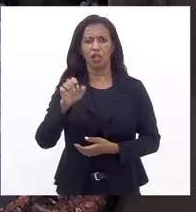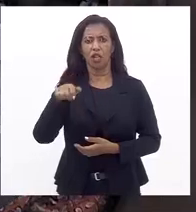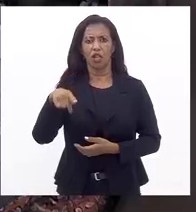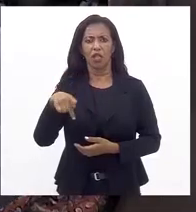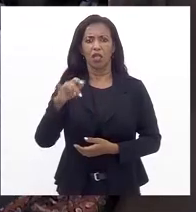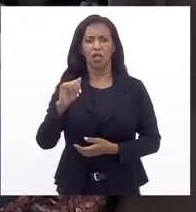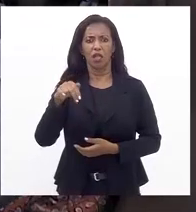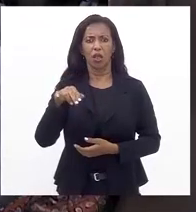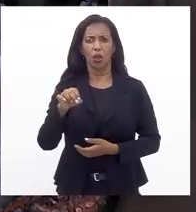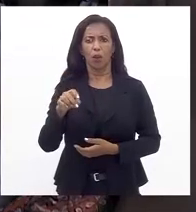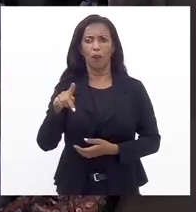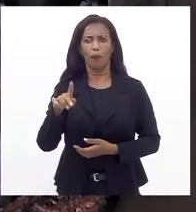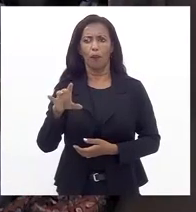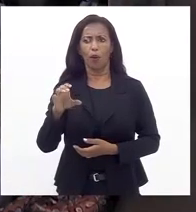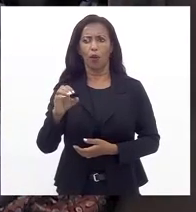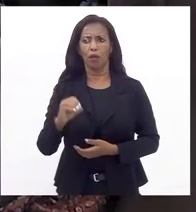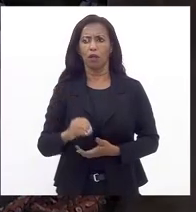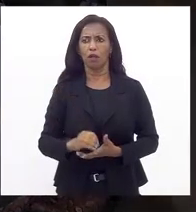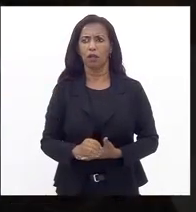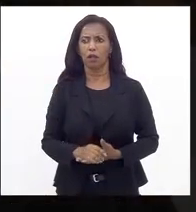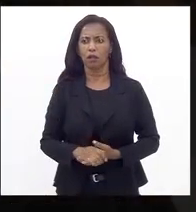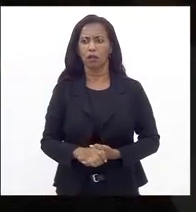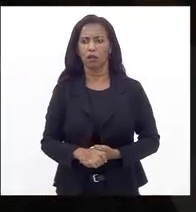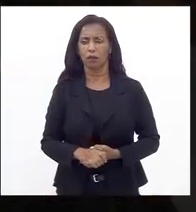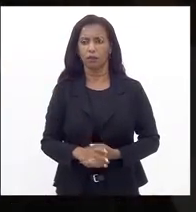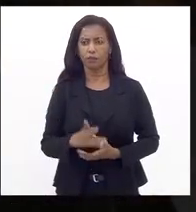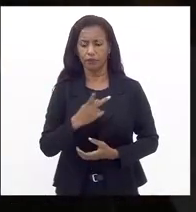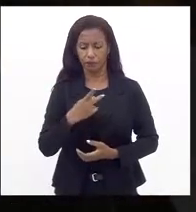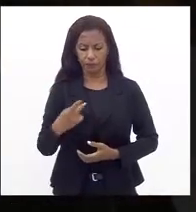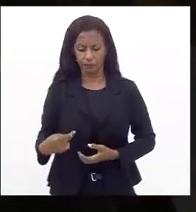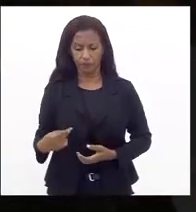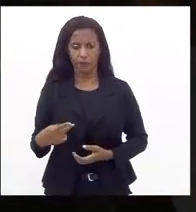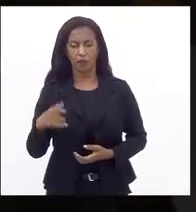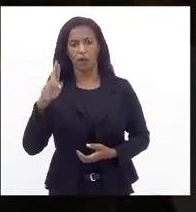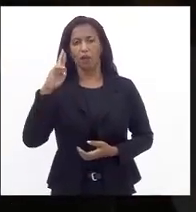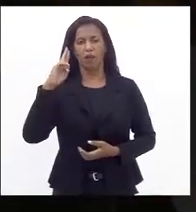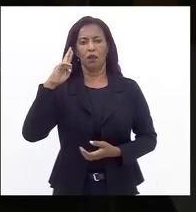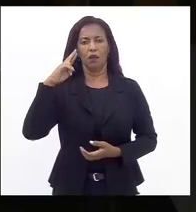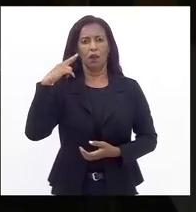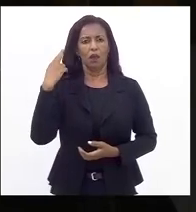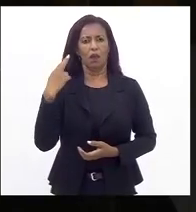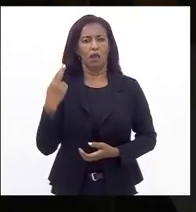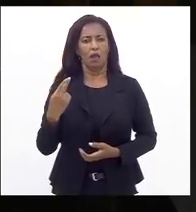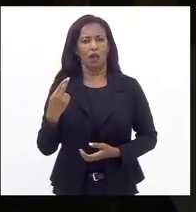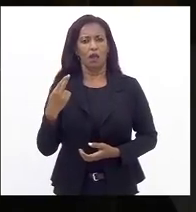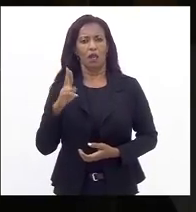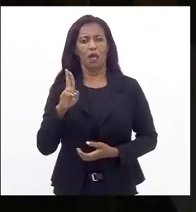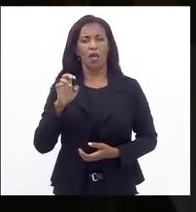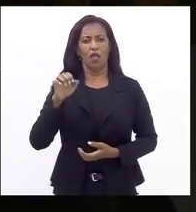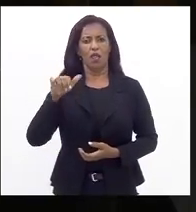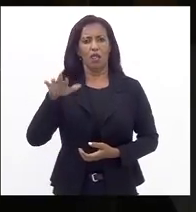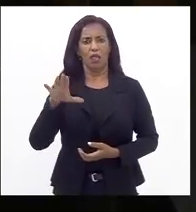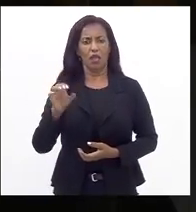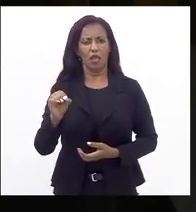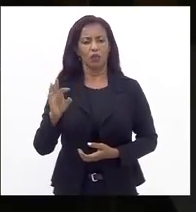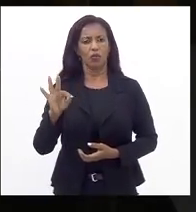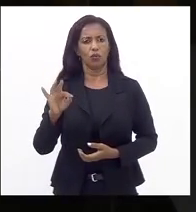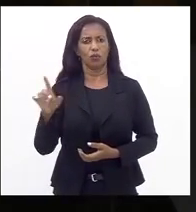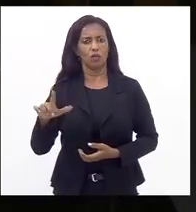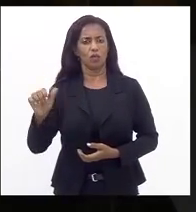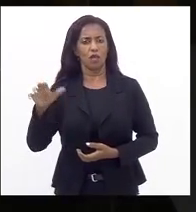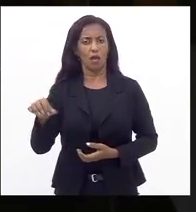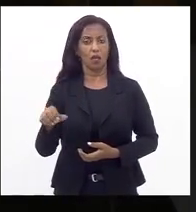Olá boa tarde Presidente Renato Zaca Boa tarde a todos hoje da alerj